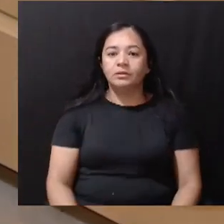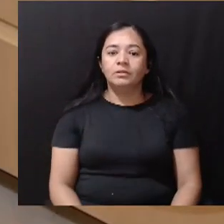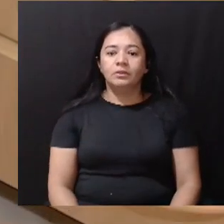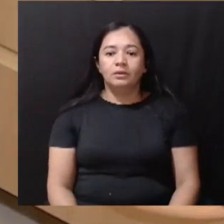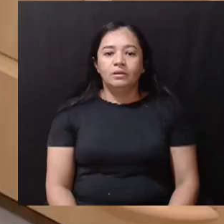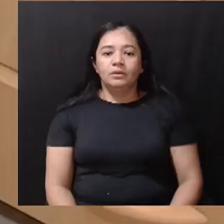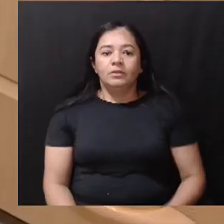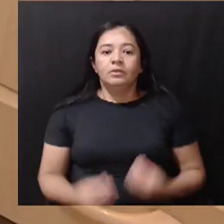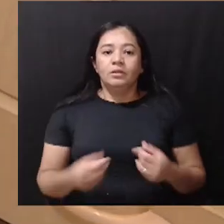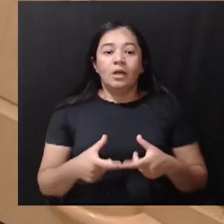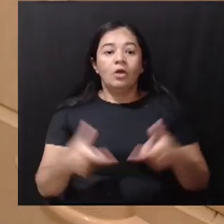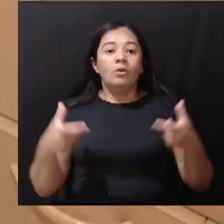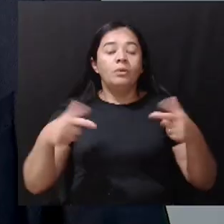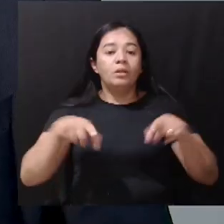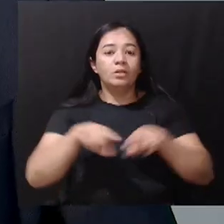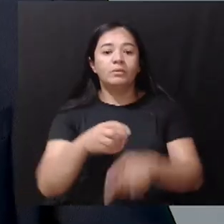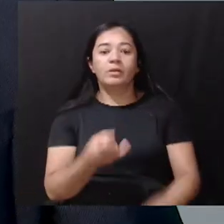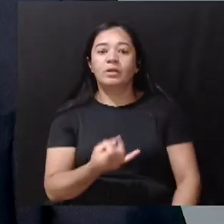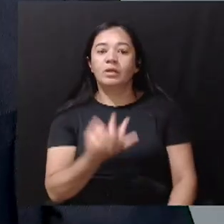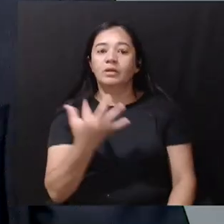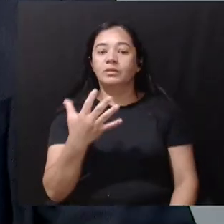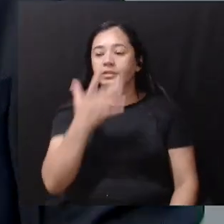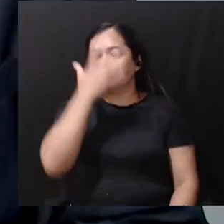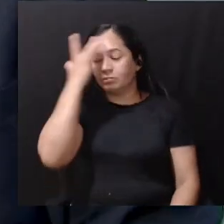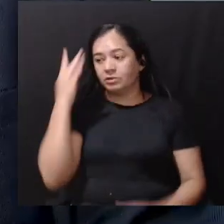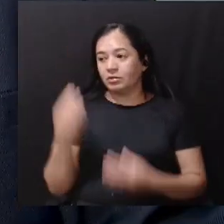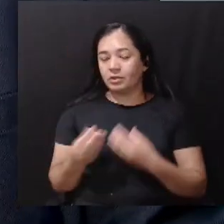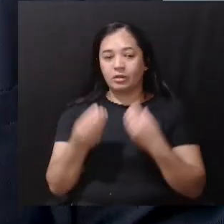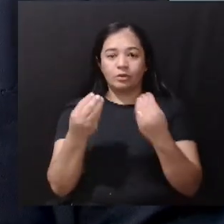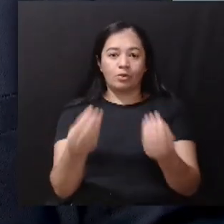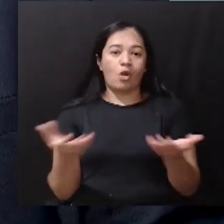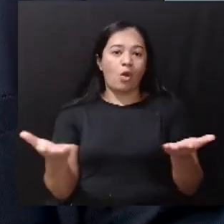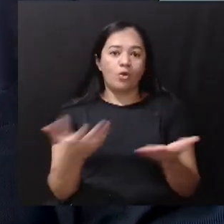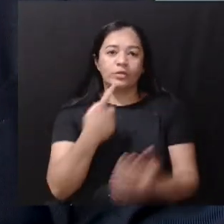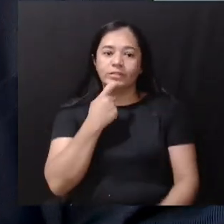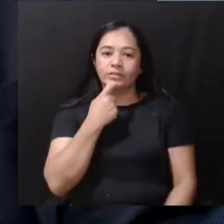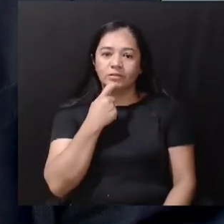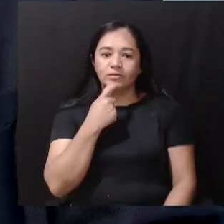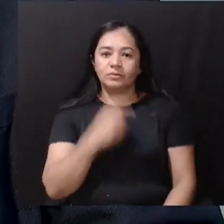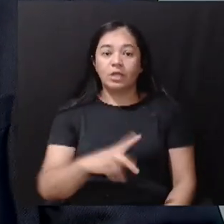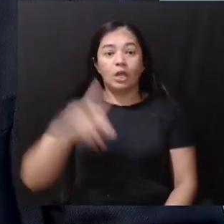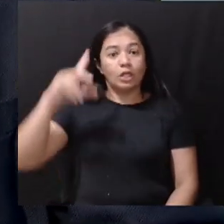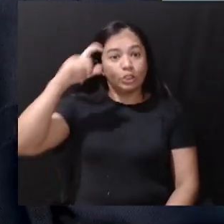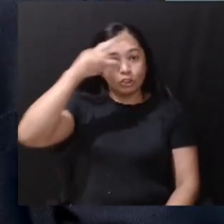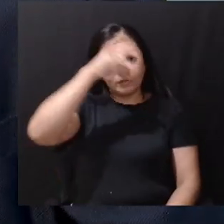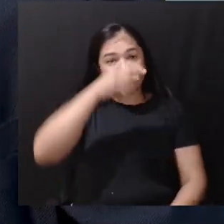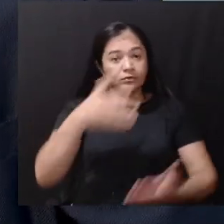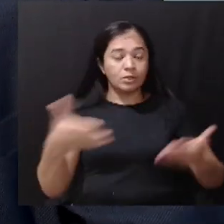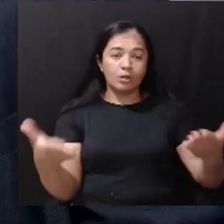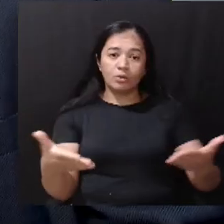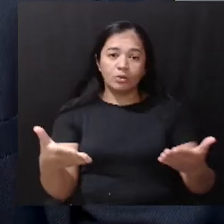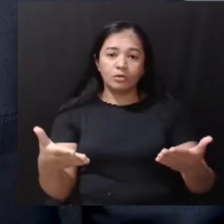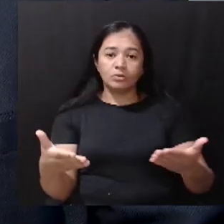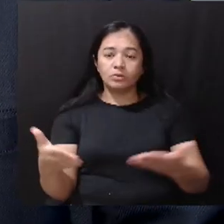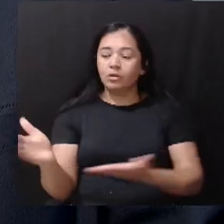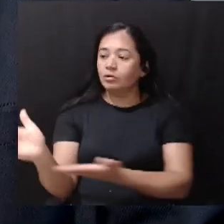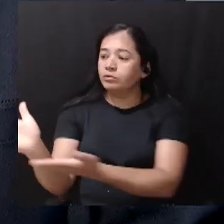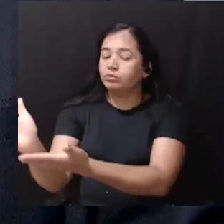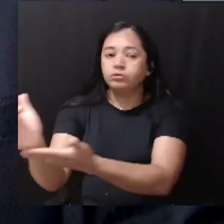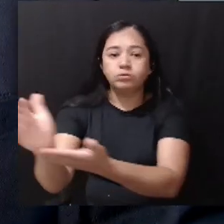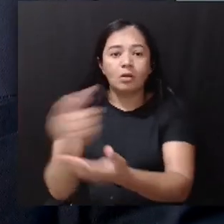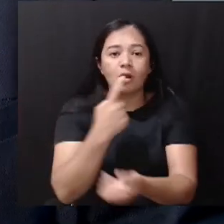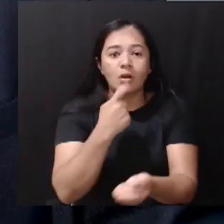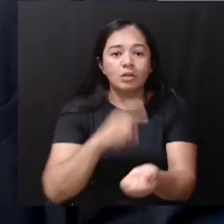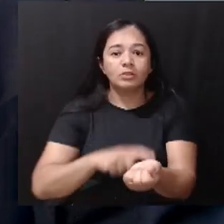também o número de doadores. Hoje em Campinas nós temos muita dificuldade hoje na coleta de sangue, não na coleta,